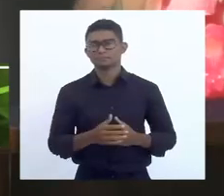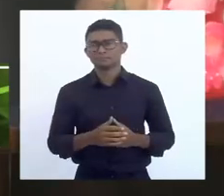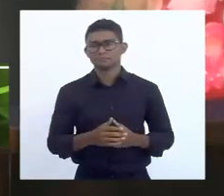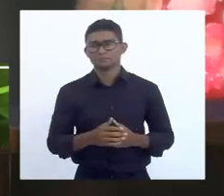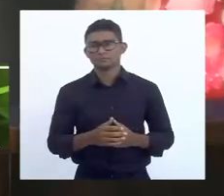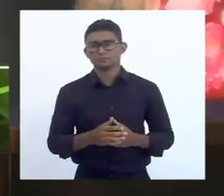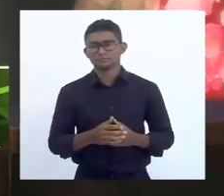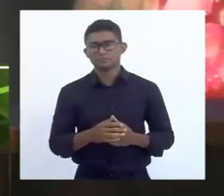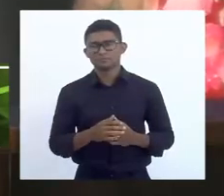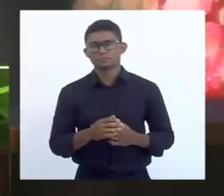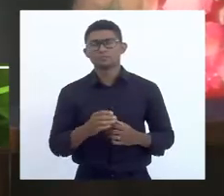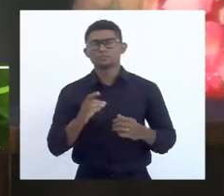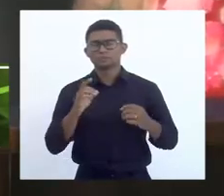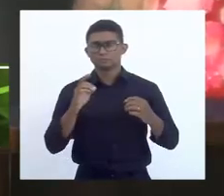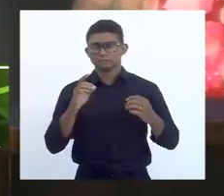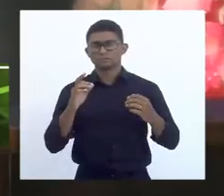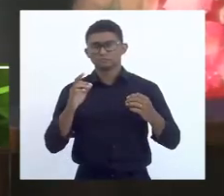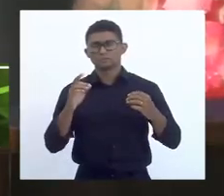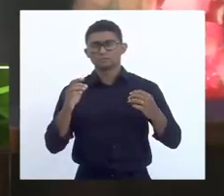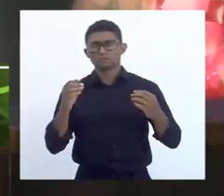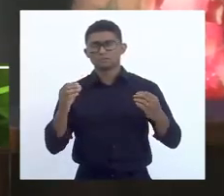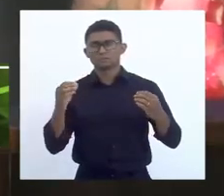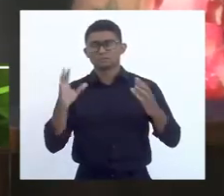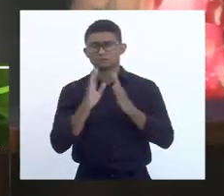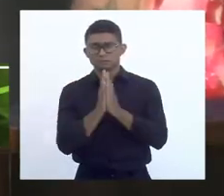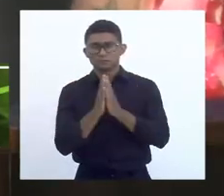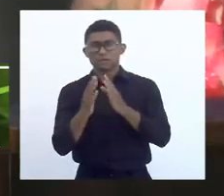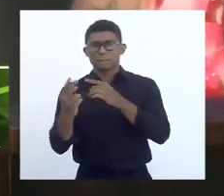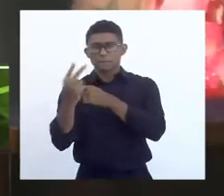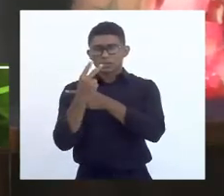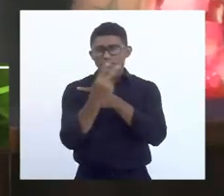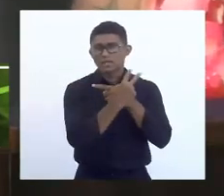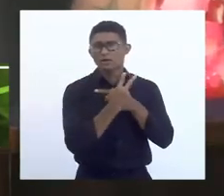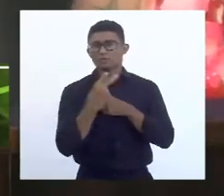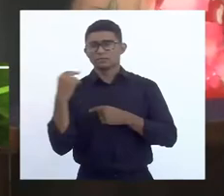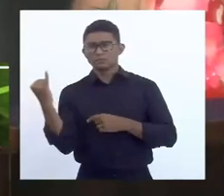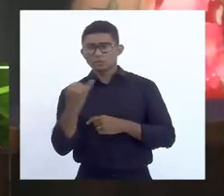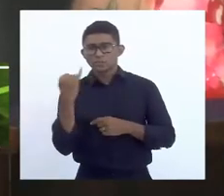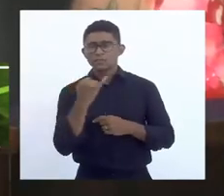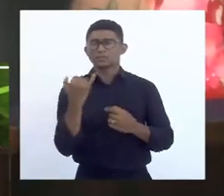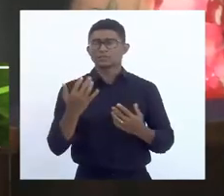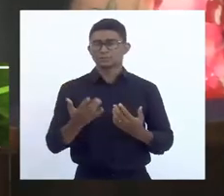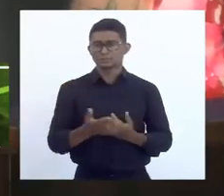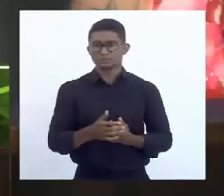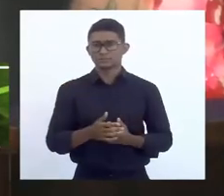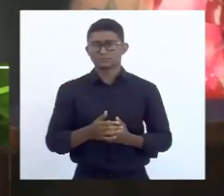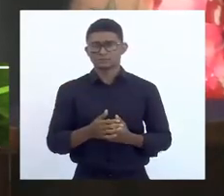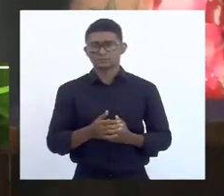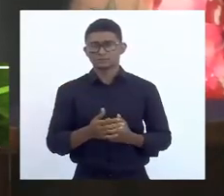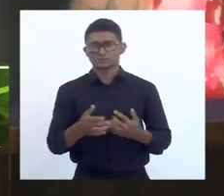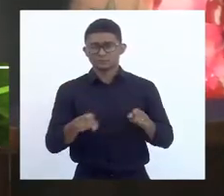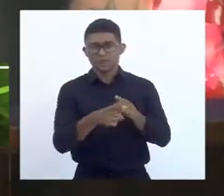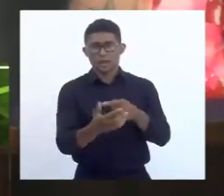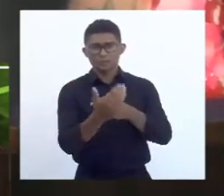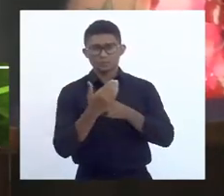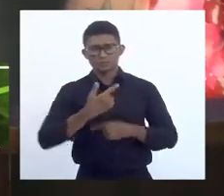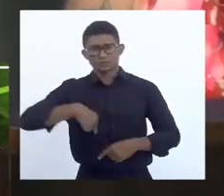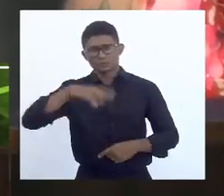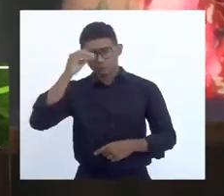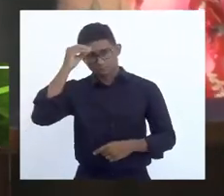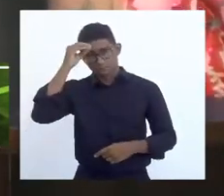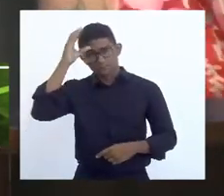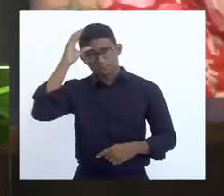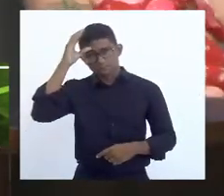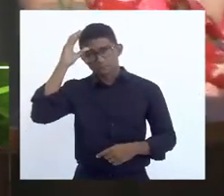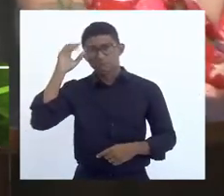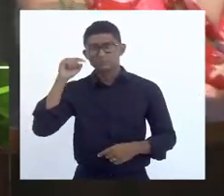nos guardando, nos dando seu brilho, seu encanto e também a sua sabedoria para fazer cada vez mais desses